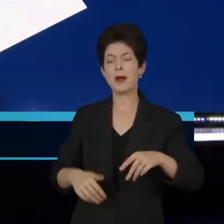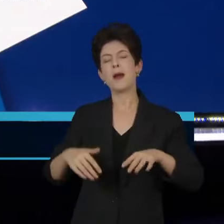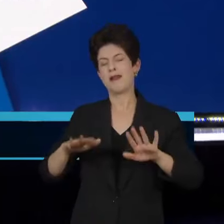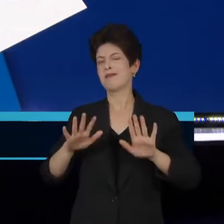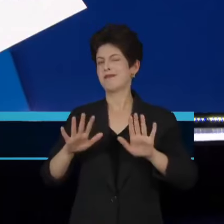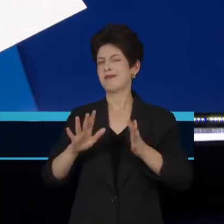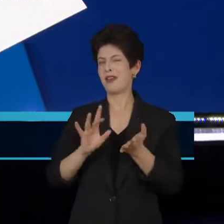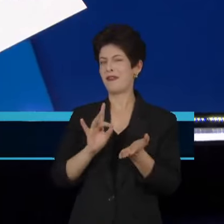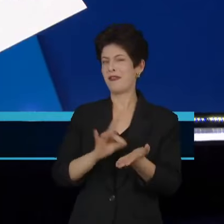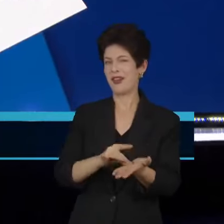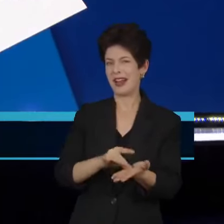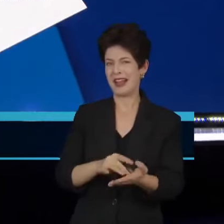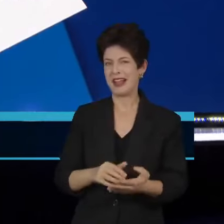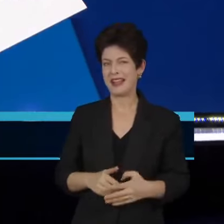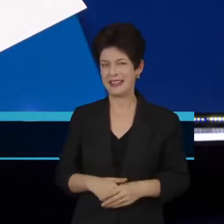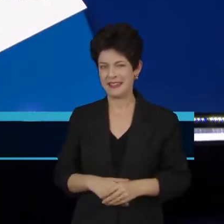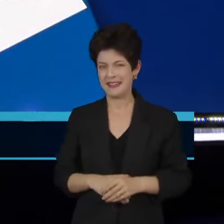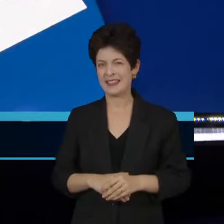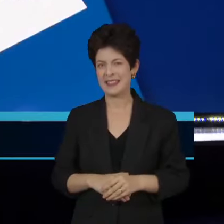realista.